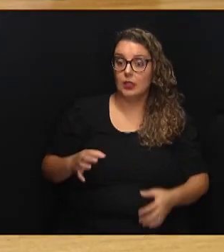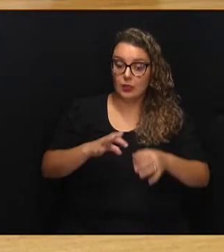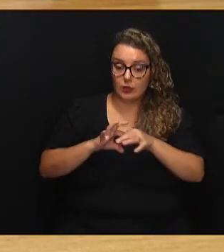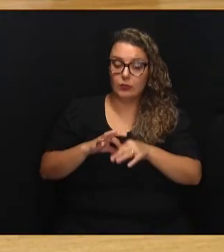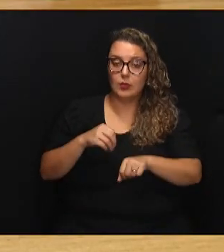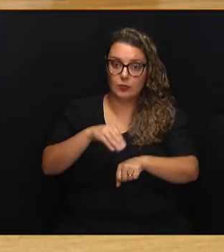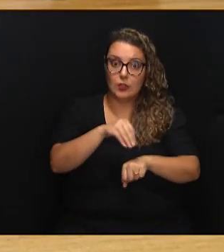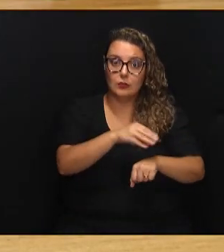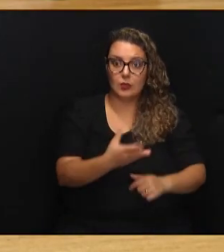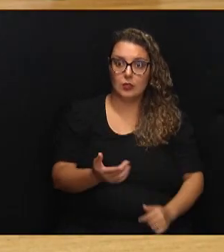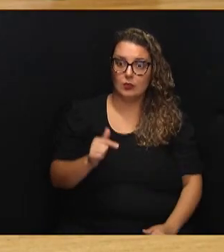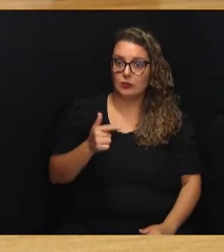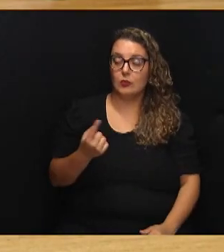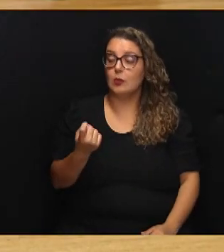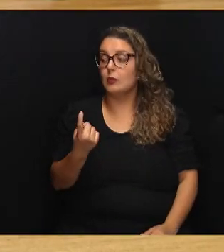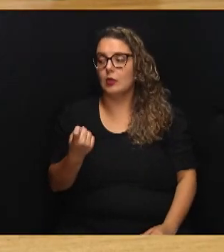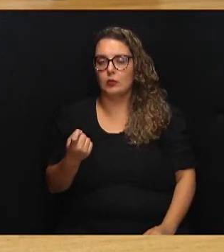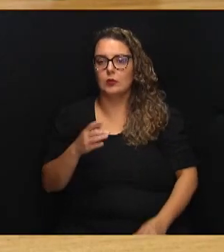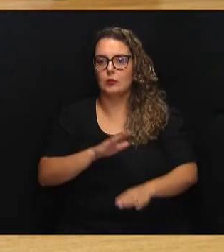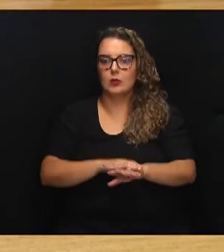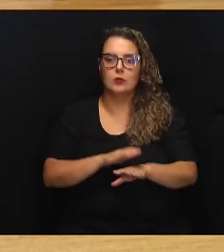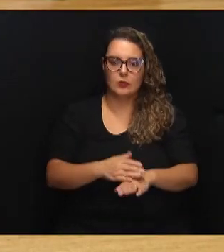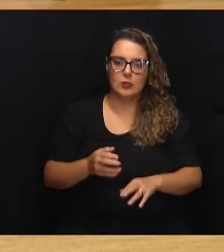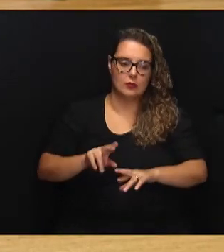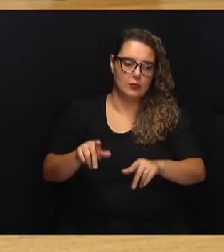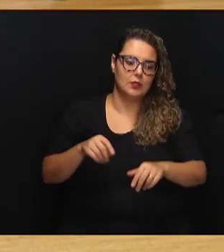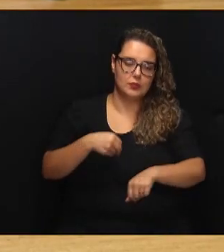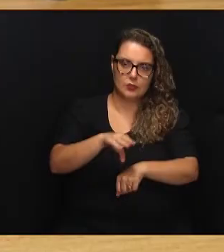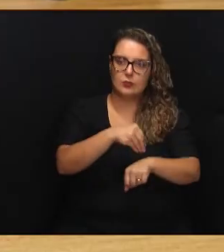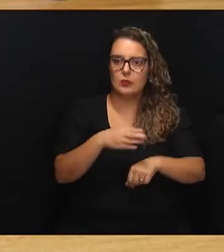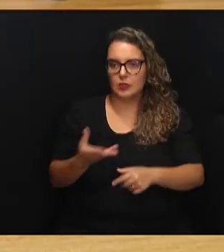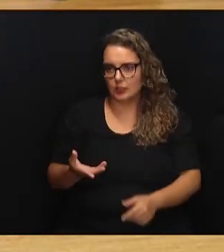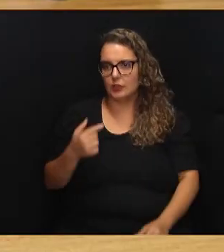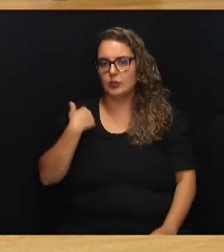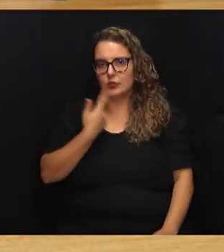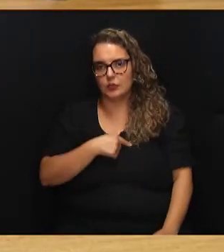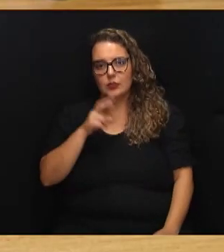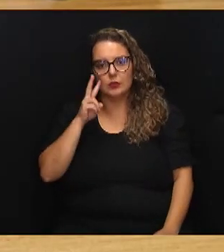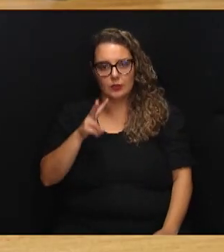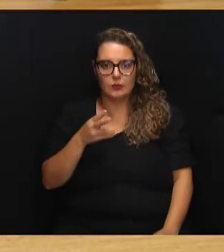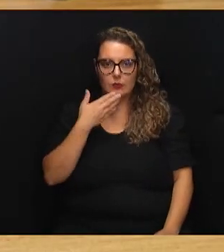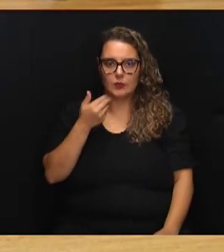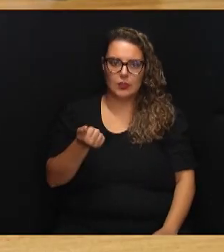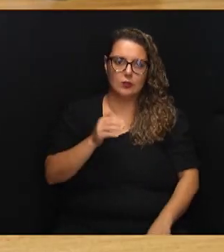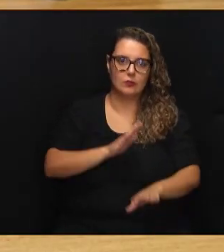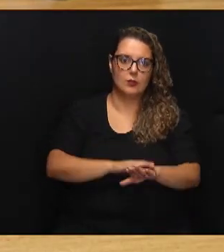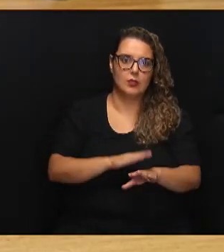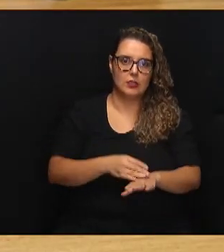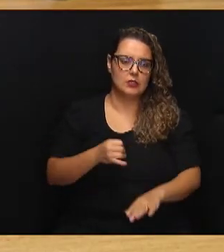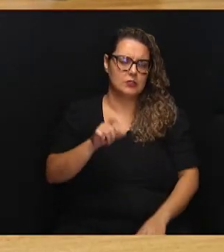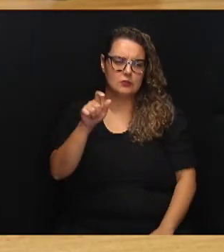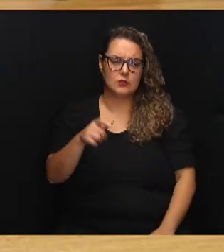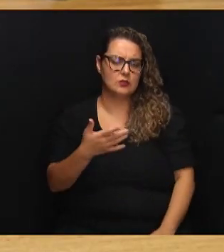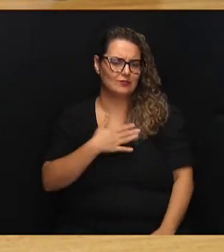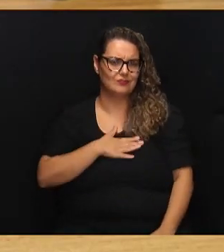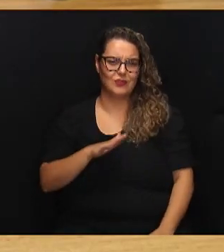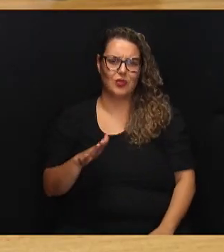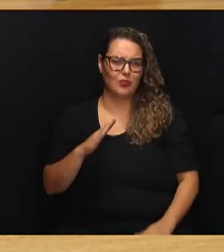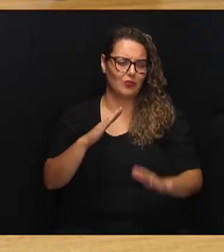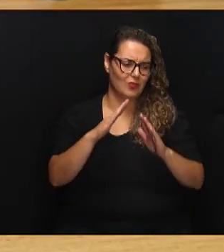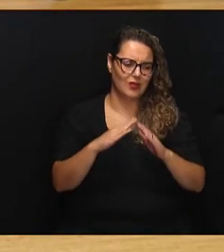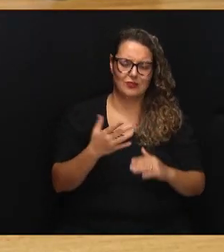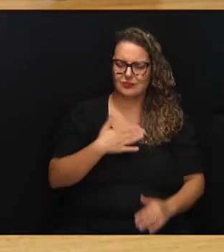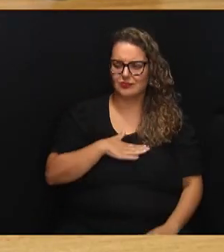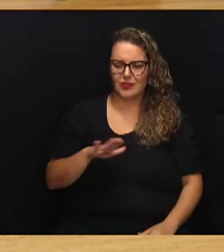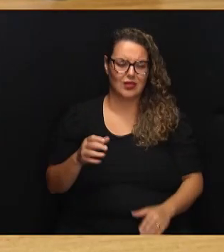dicas. Não é uma só que vai funcionar. Várias dicas aqui que a gente está dando vai funcionar melhor. Se a pessoa não gosta de comer em casa, não gosta de